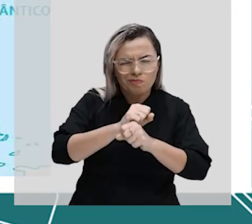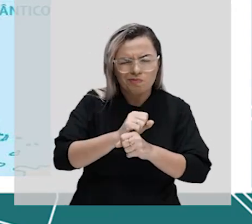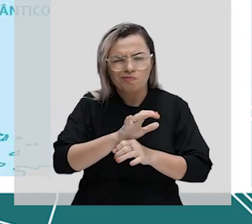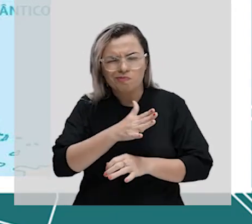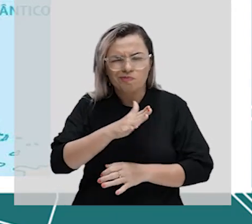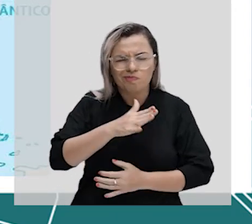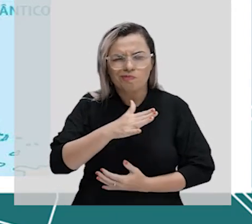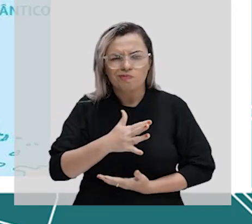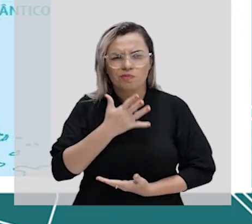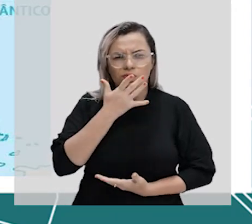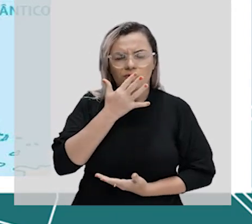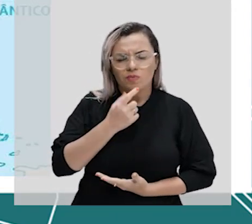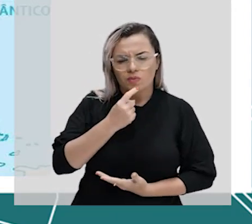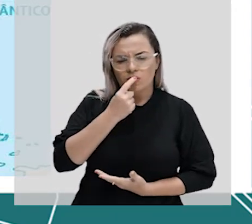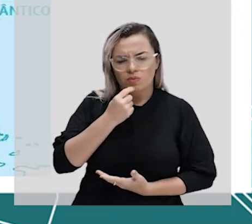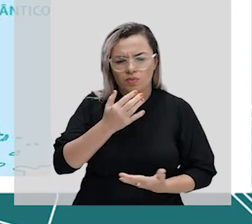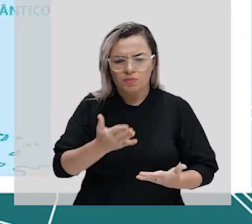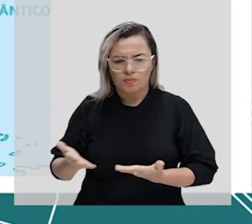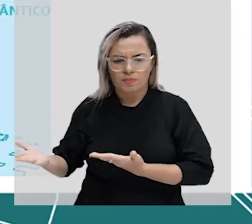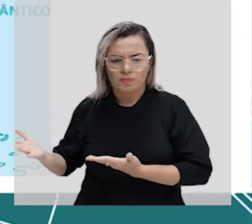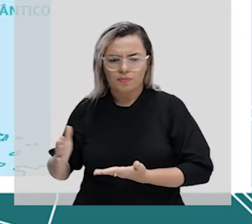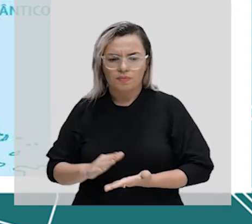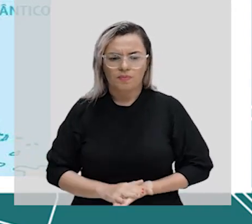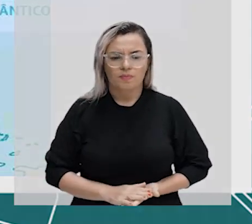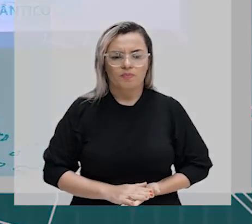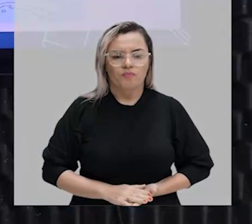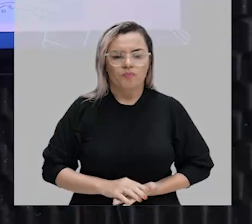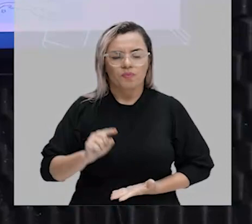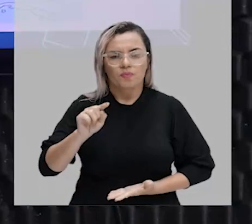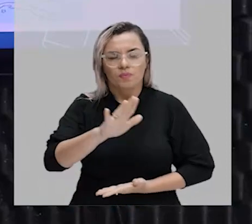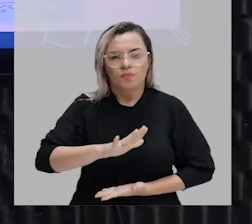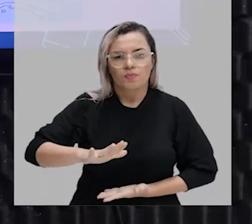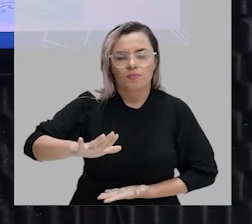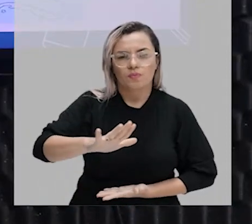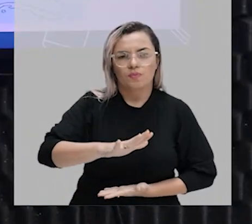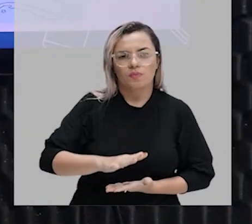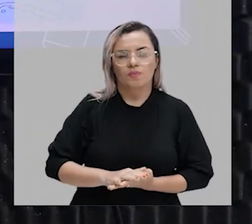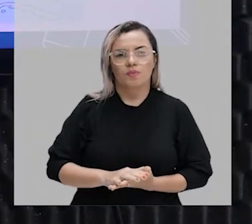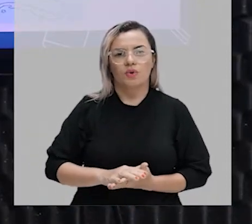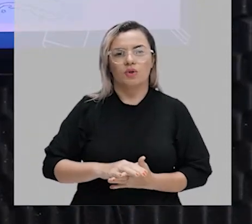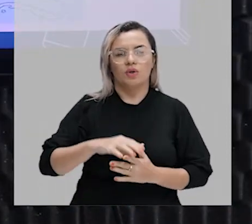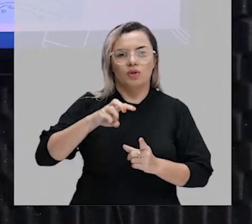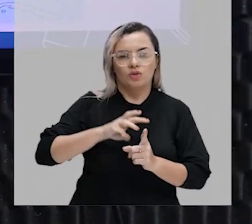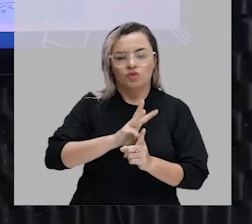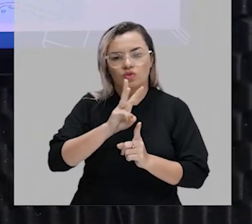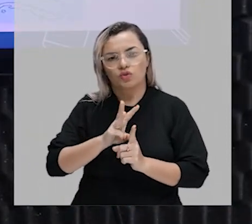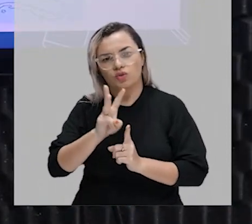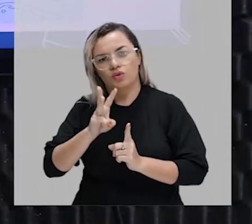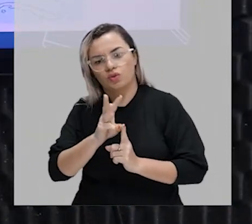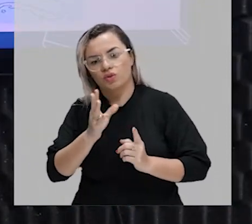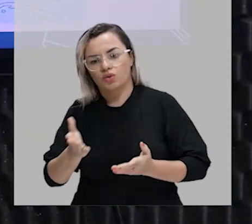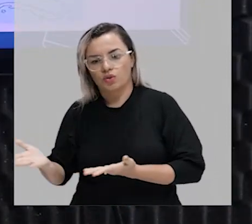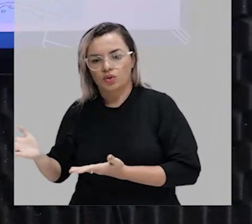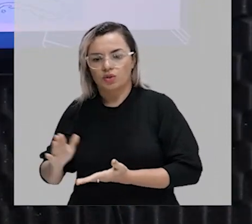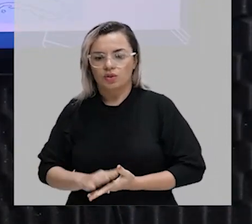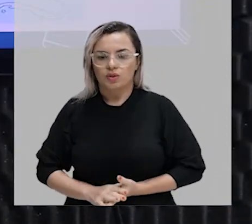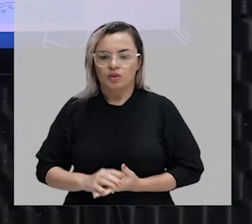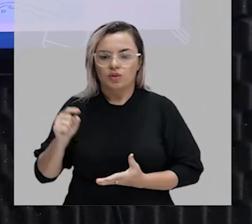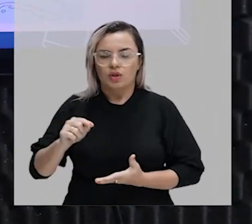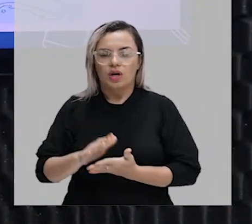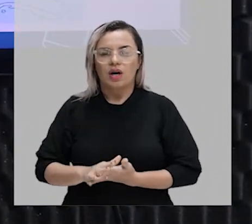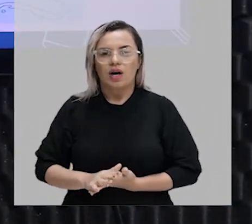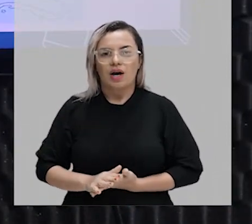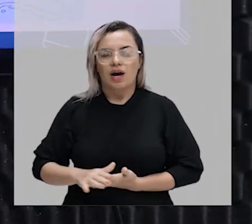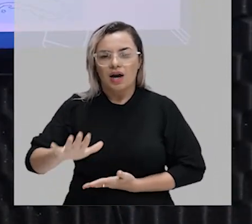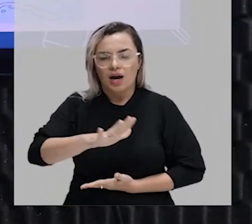é o chamado Weather Belt, tá certo? Que é justamente ali a área de produção de trigo, tá bom, galera? As áreas verdes, por exemplo, são as